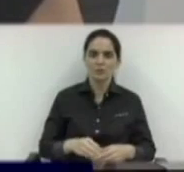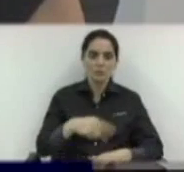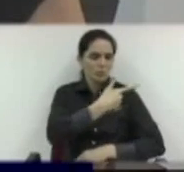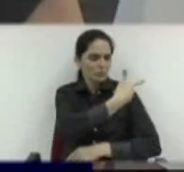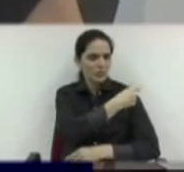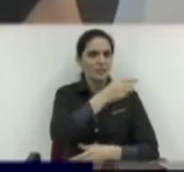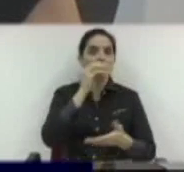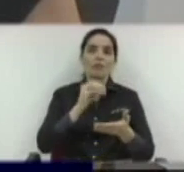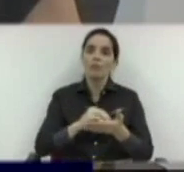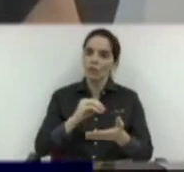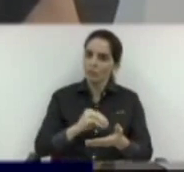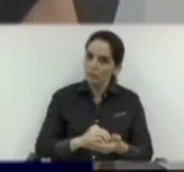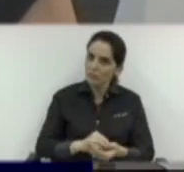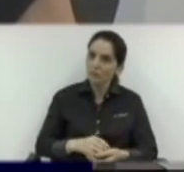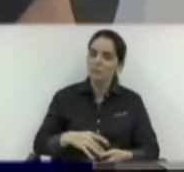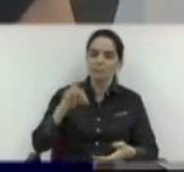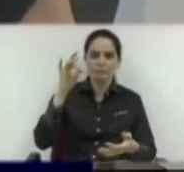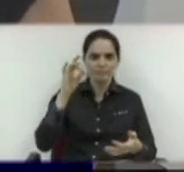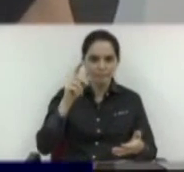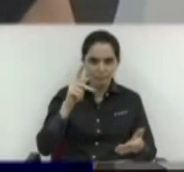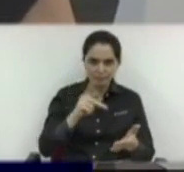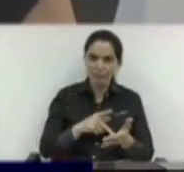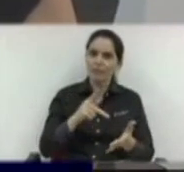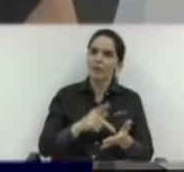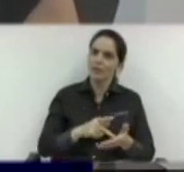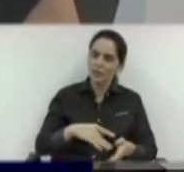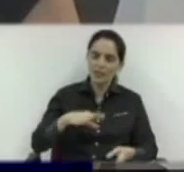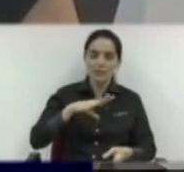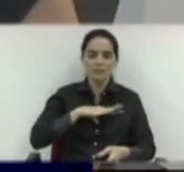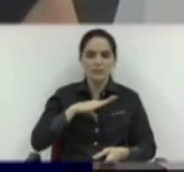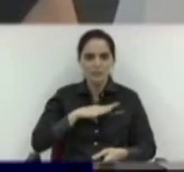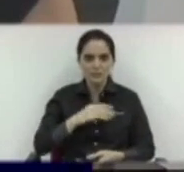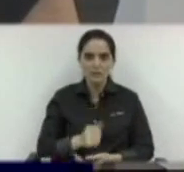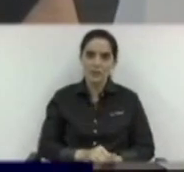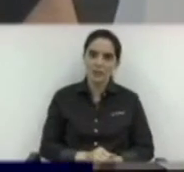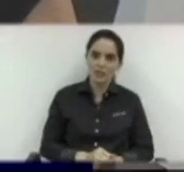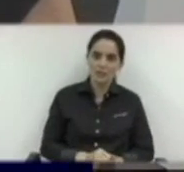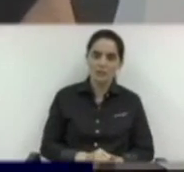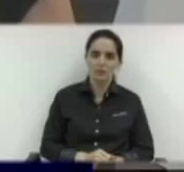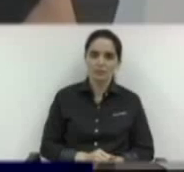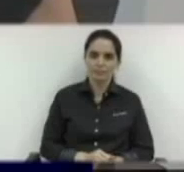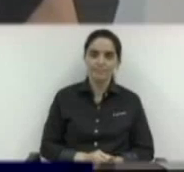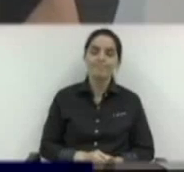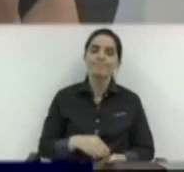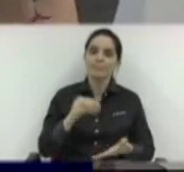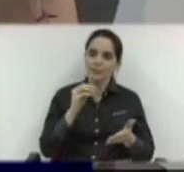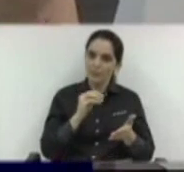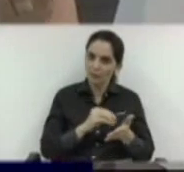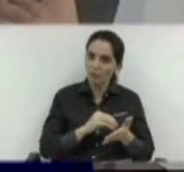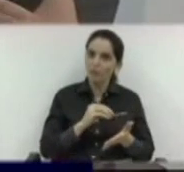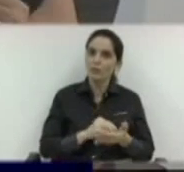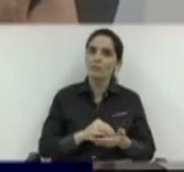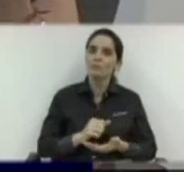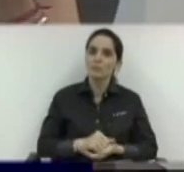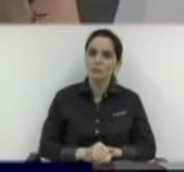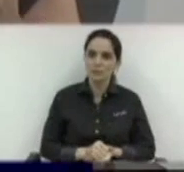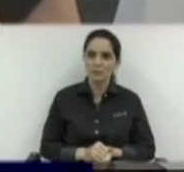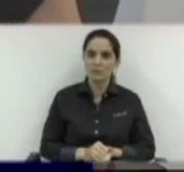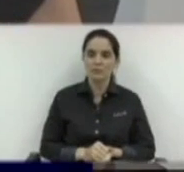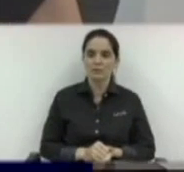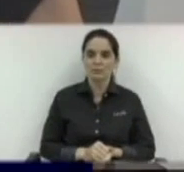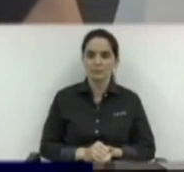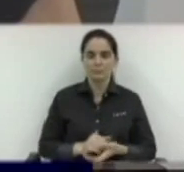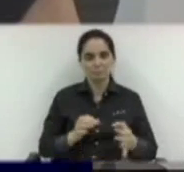procurei ver que realmente essa falta está, algumas cidades, alguns municípios, realmente está em falta em relação à questão de Manguinhos,